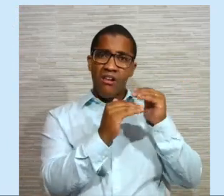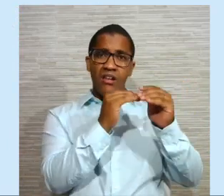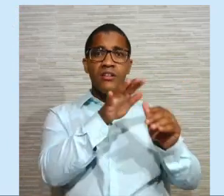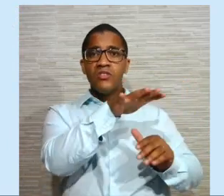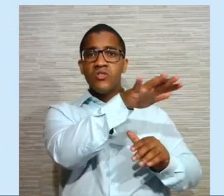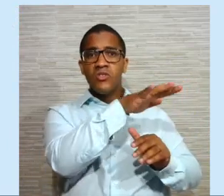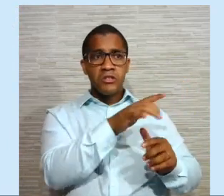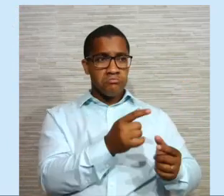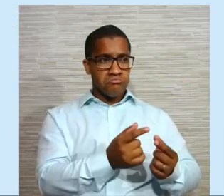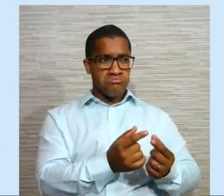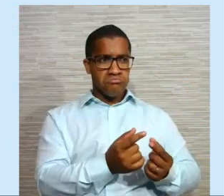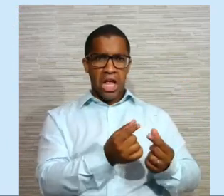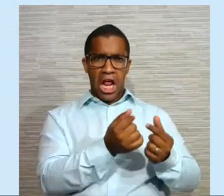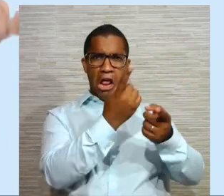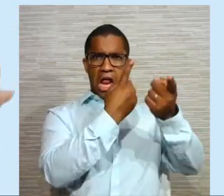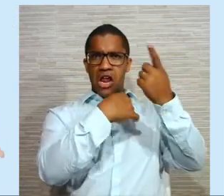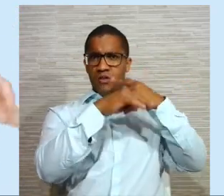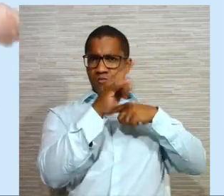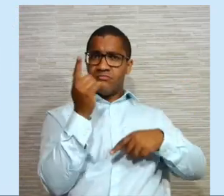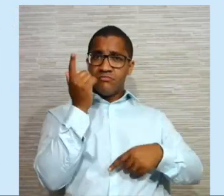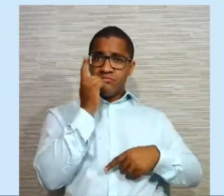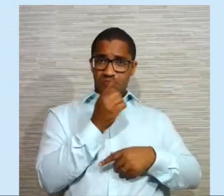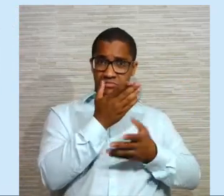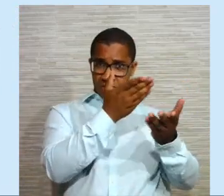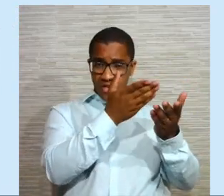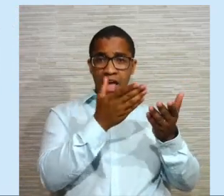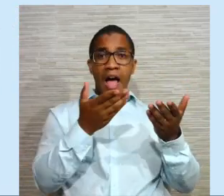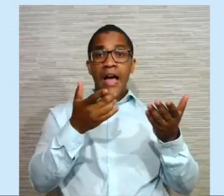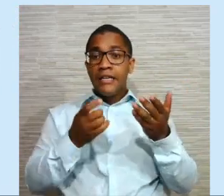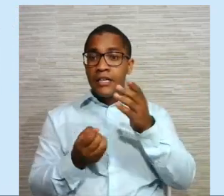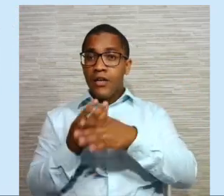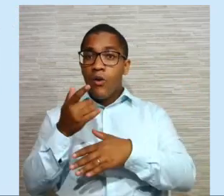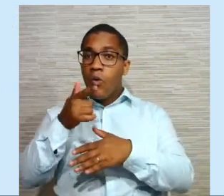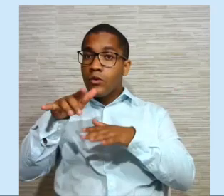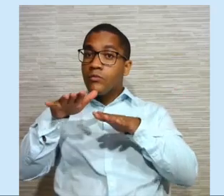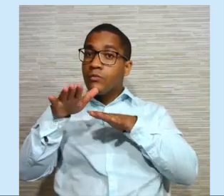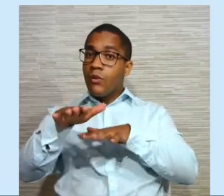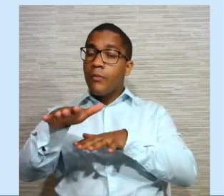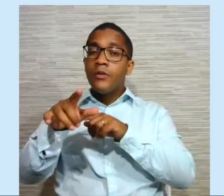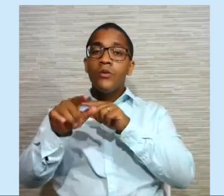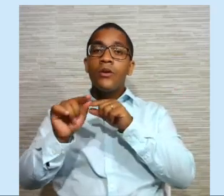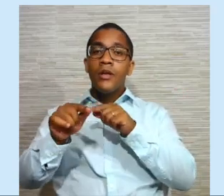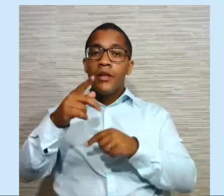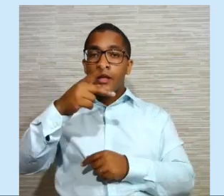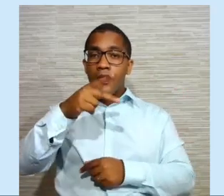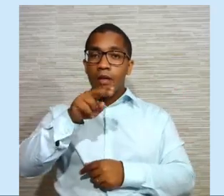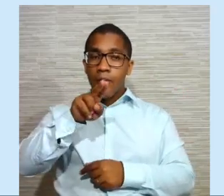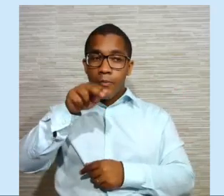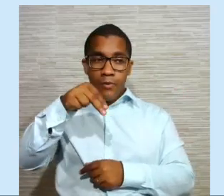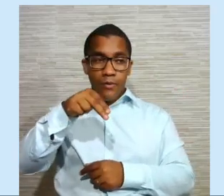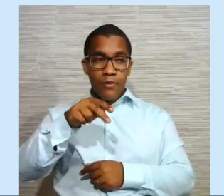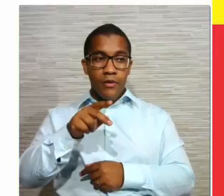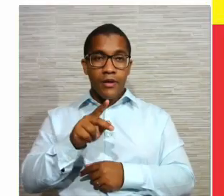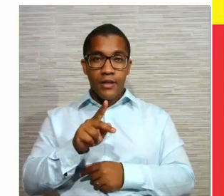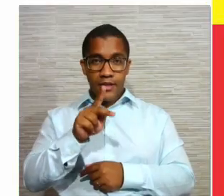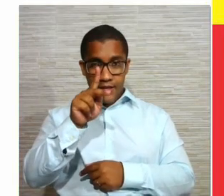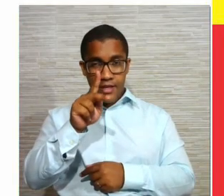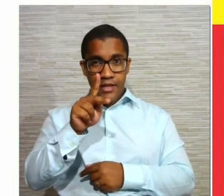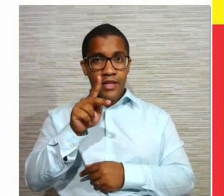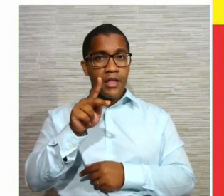ídolos começaram a enriquecer e ficar mais distantes, surgiu outro movimento, que foi o punk rock,